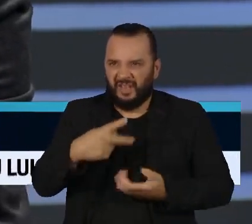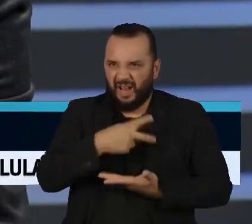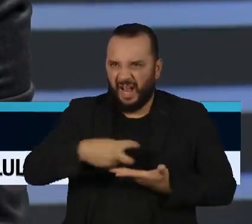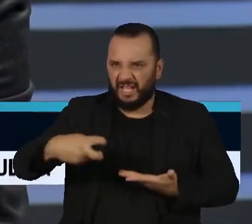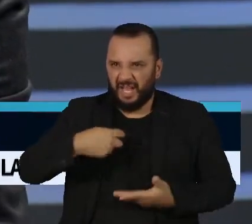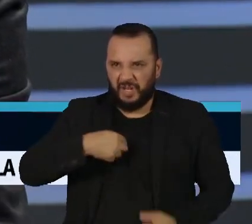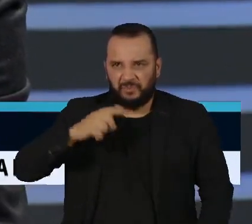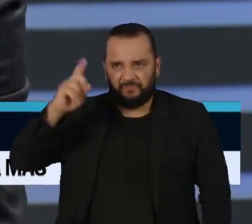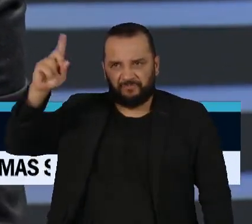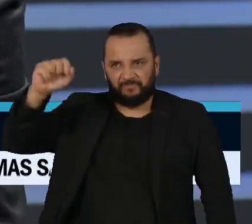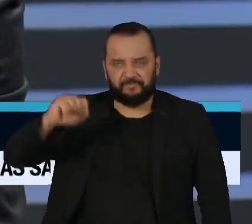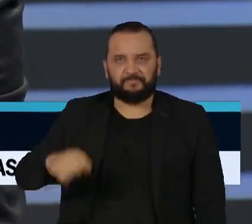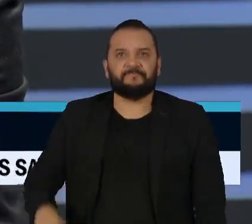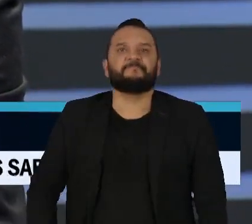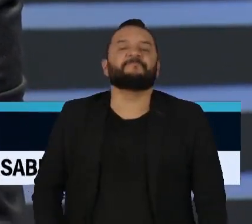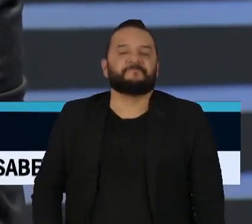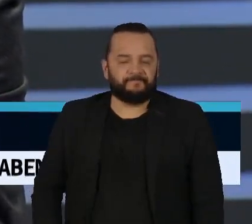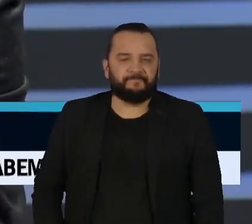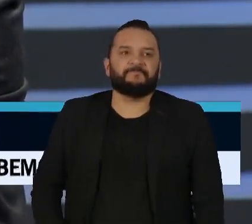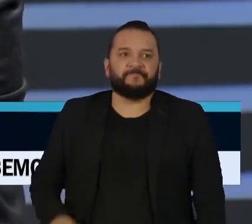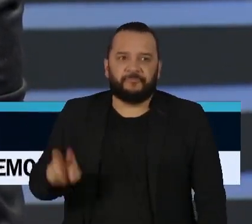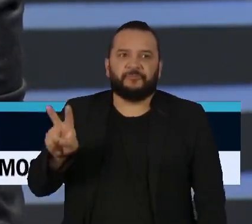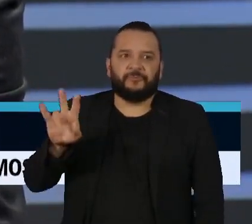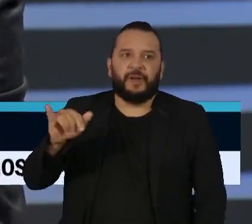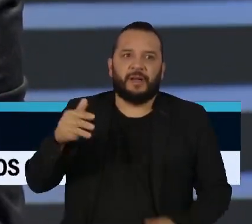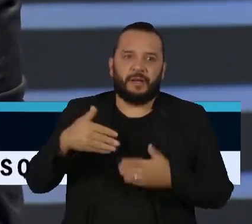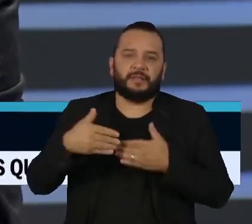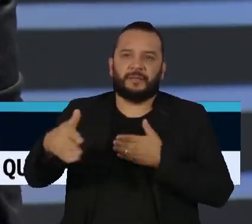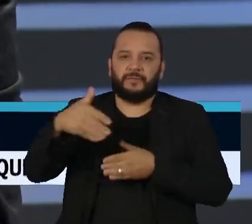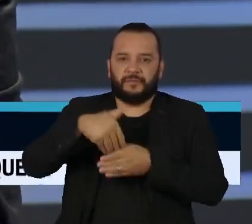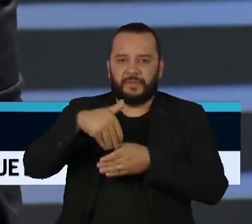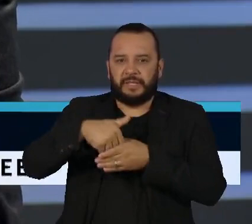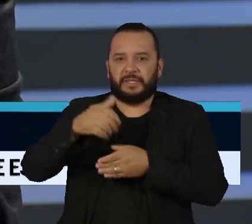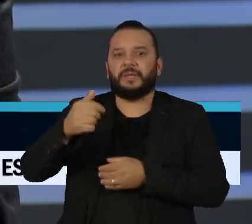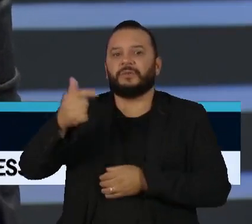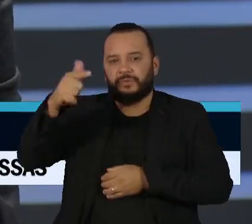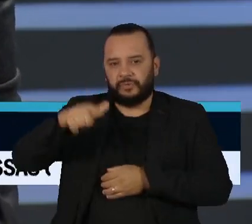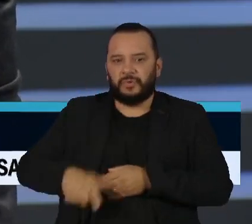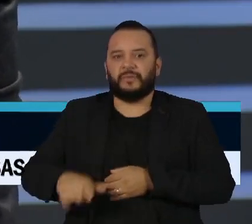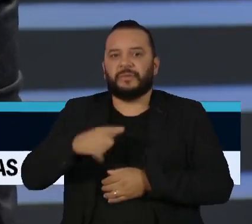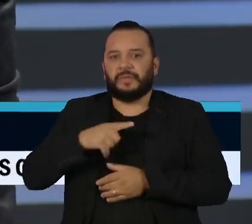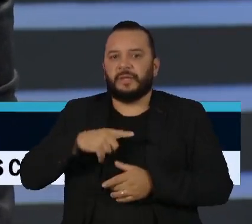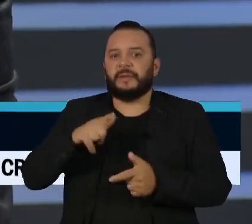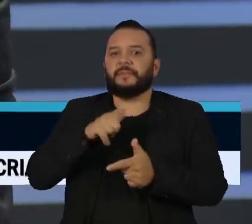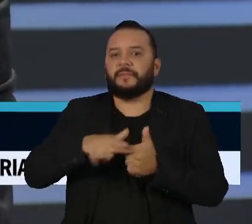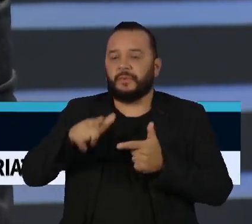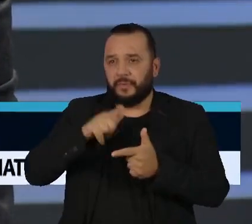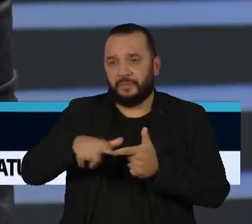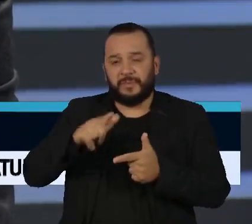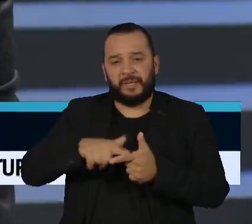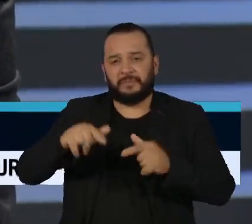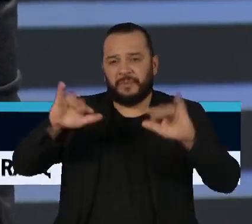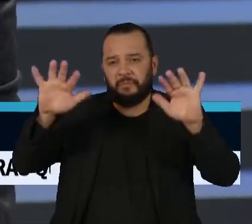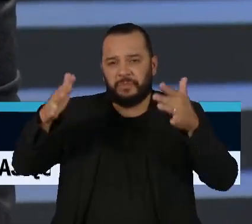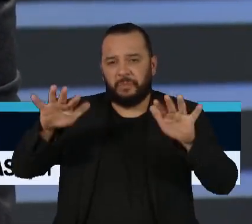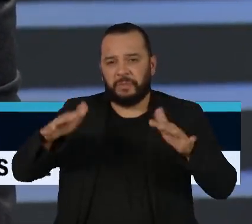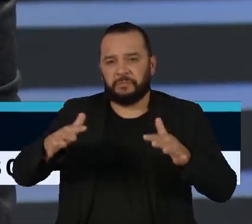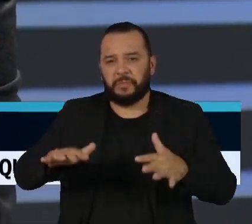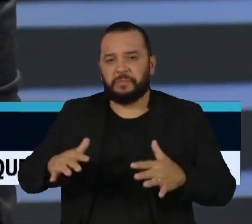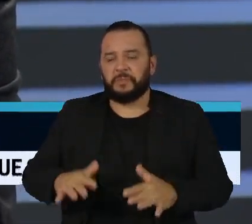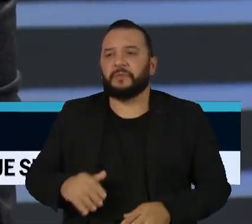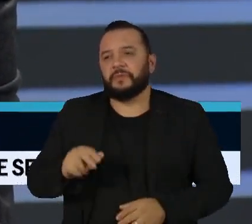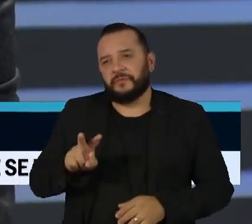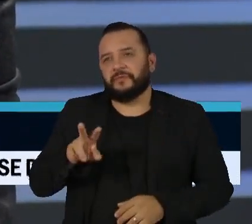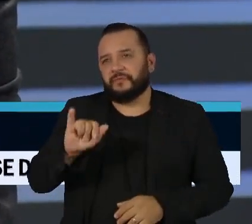achando que não vai crescer vai ter jeito Haverá novas eleições uma crise profunda que o grande Impacto disso é a falta